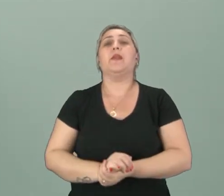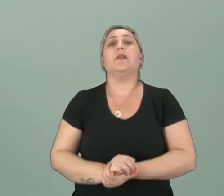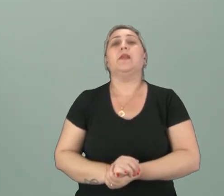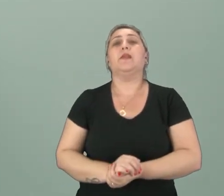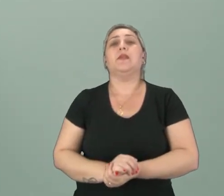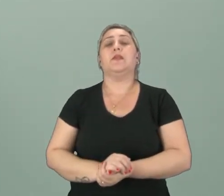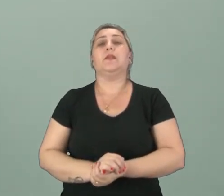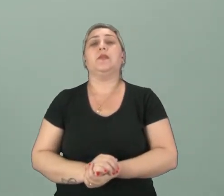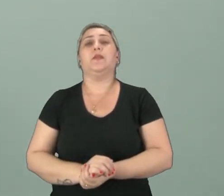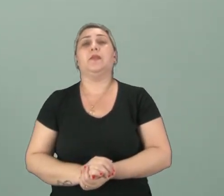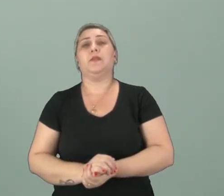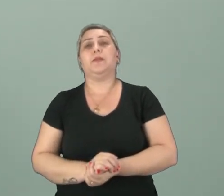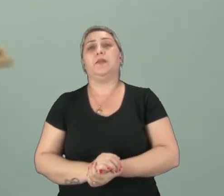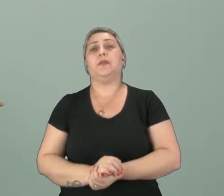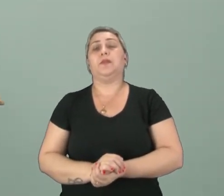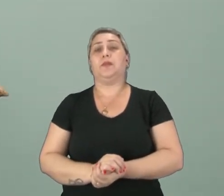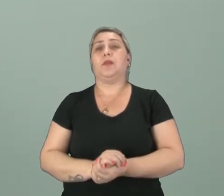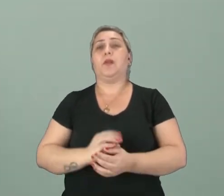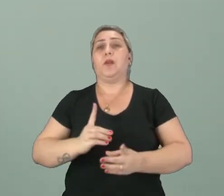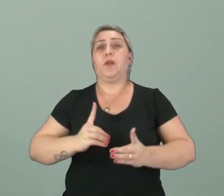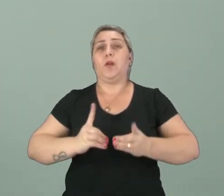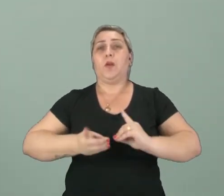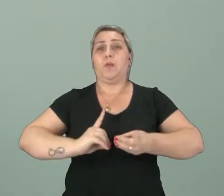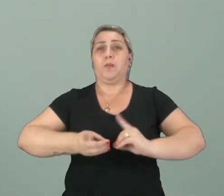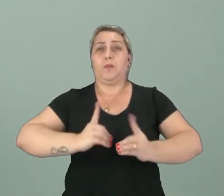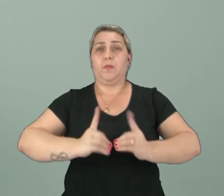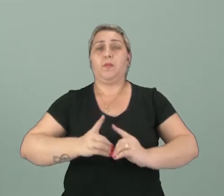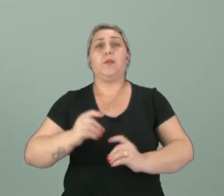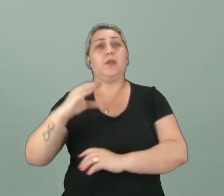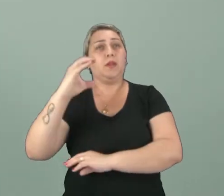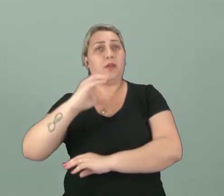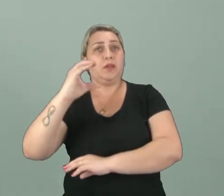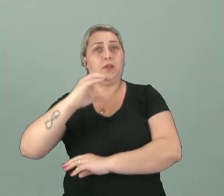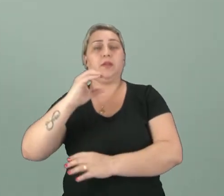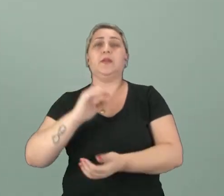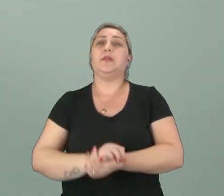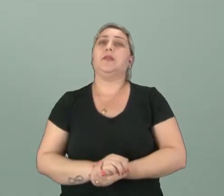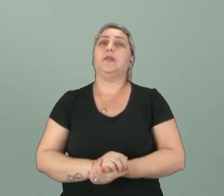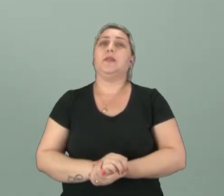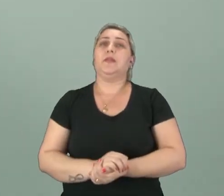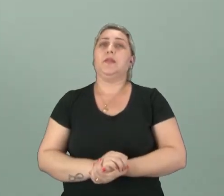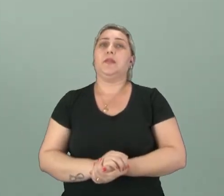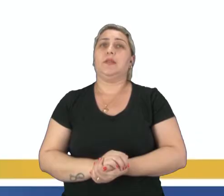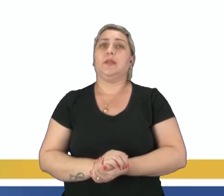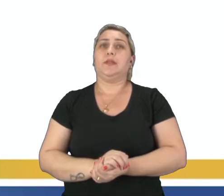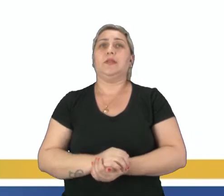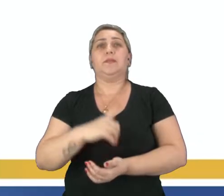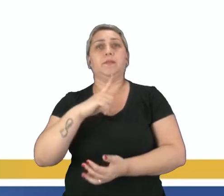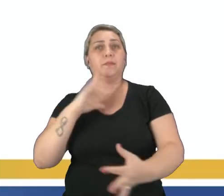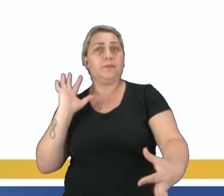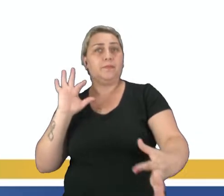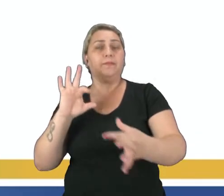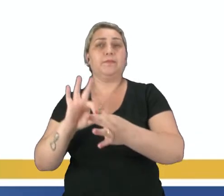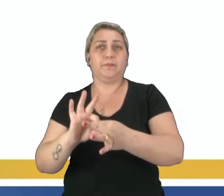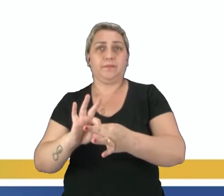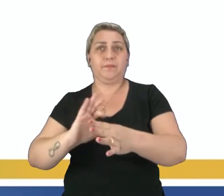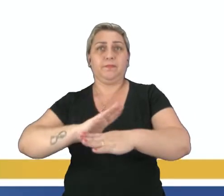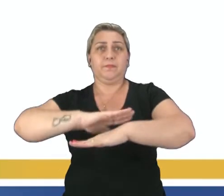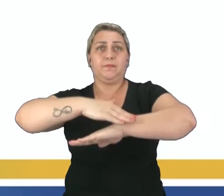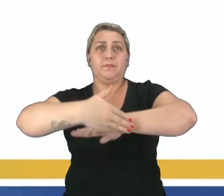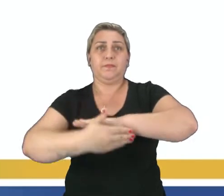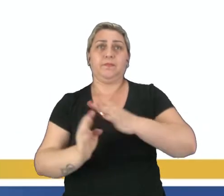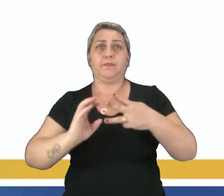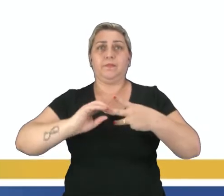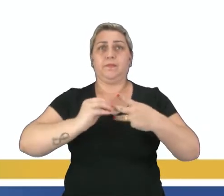sistemas, inclusive a ação do sistema endócrino para que ele alerte-se, né, e comece aí a produzir os hormônios no